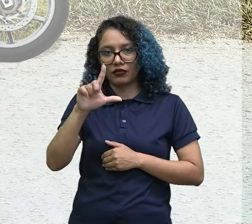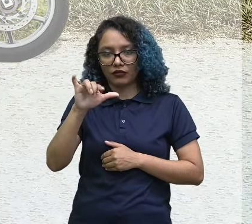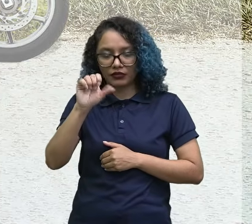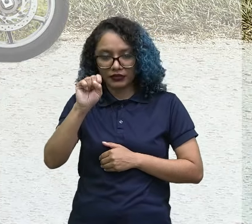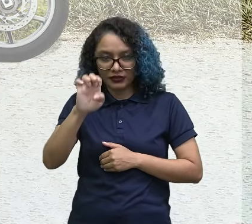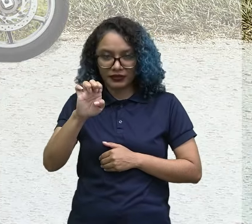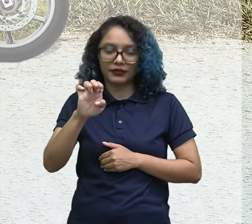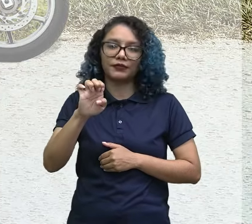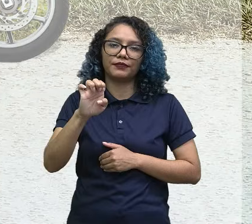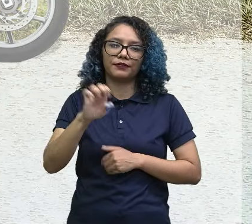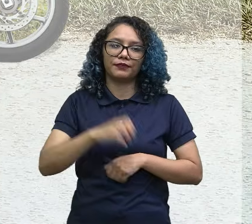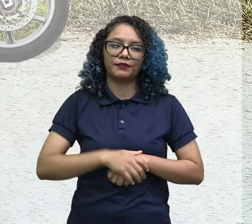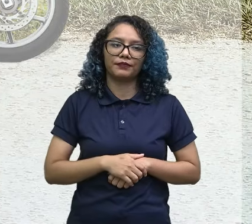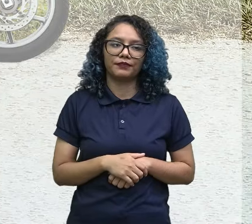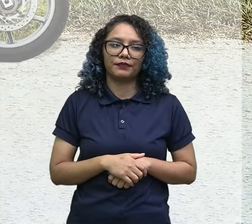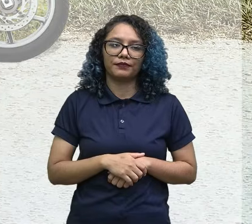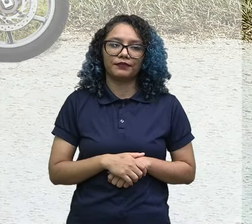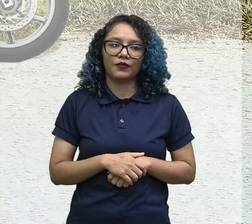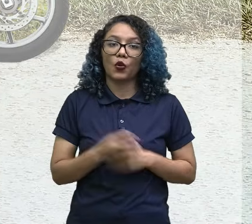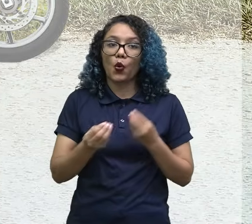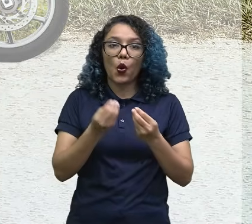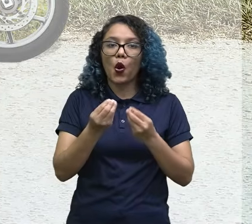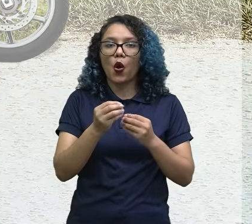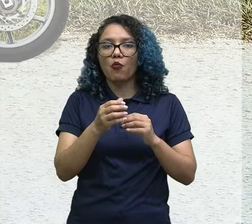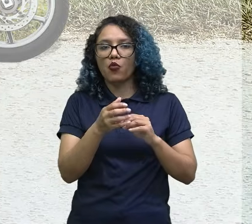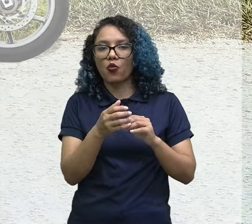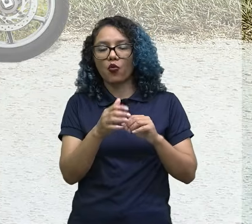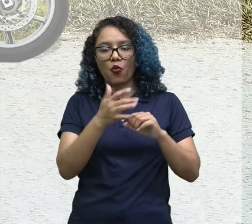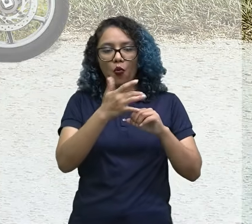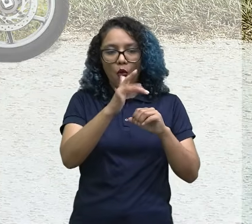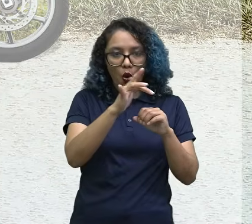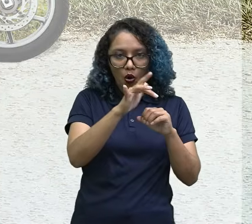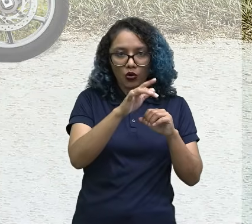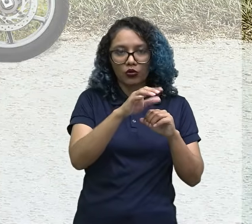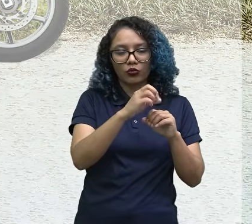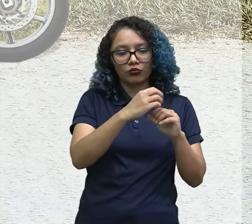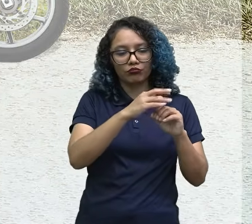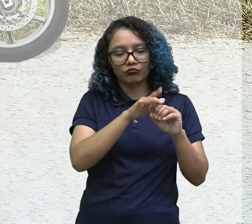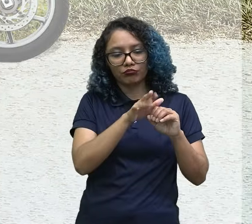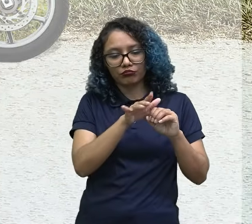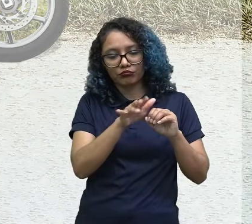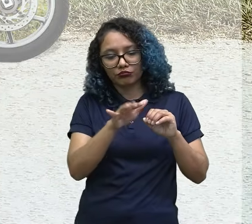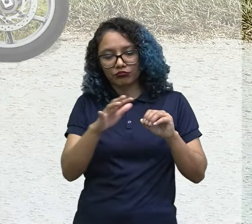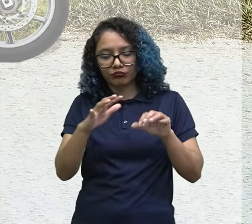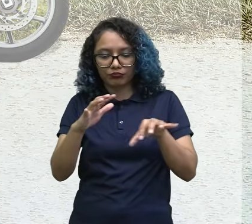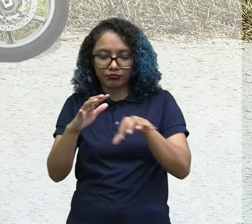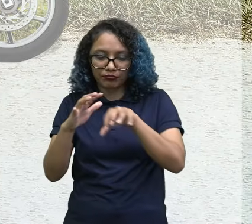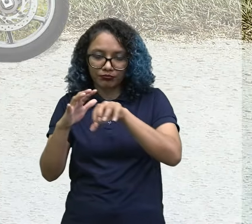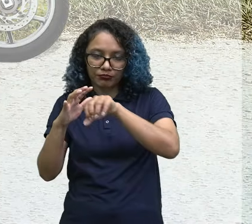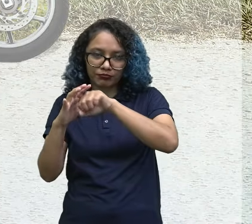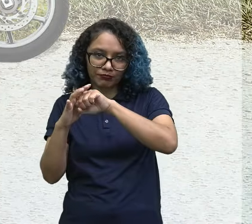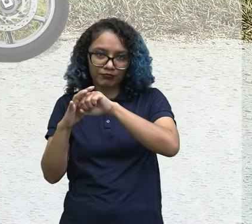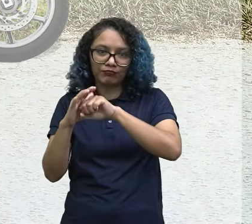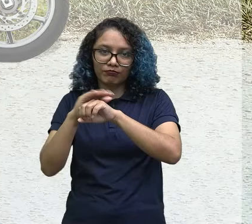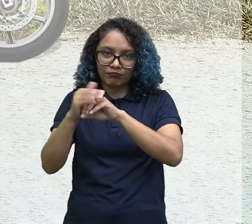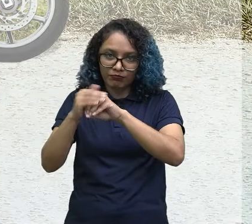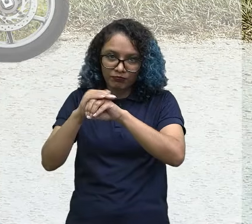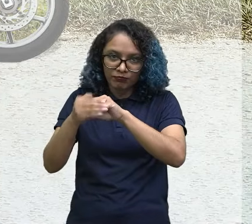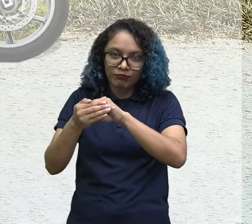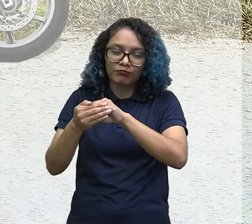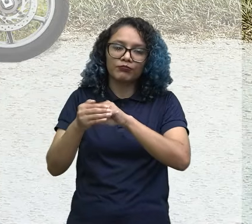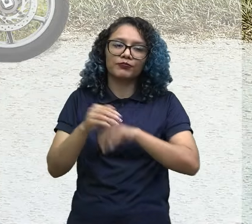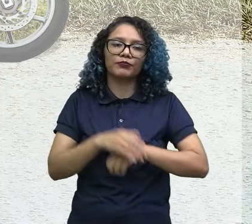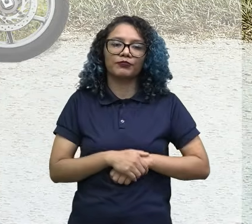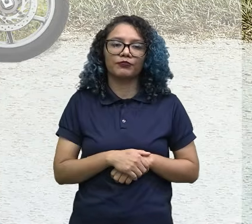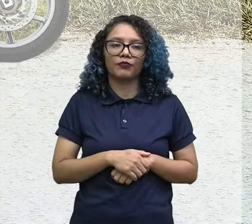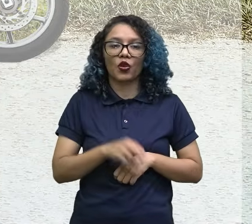mais especificamente, como é a deposição do ouro numa peça, né, de ouro numa peça. O nome dessa